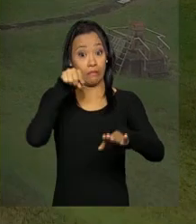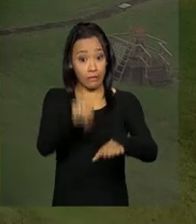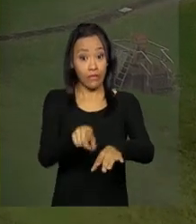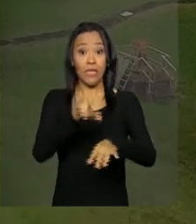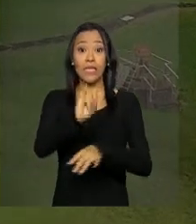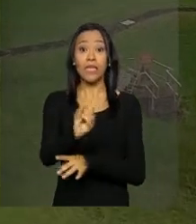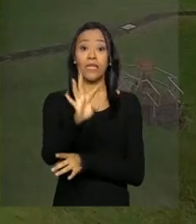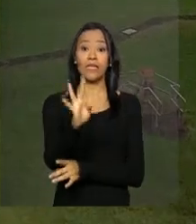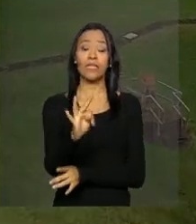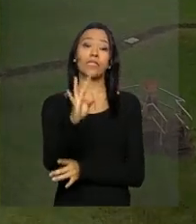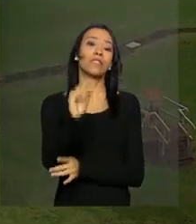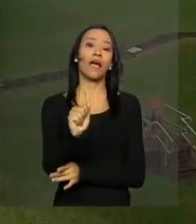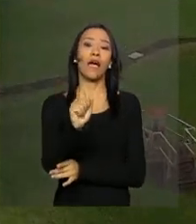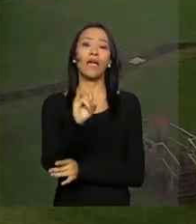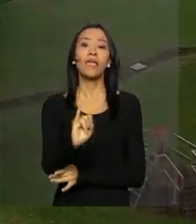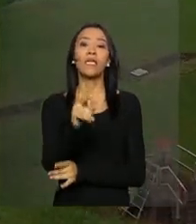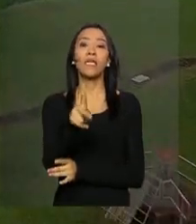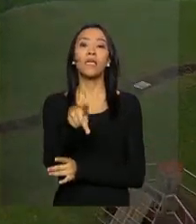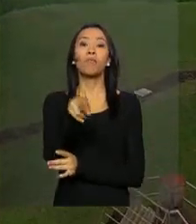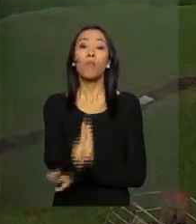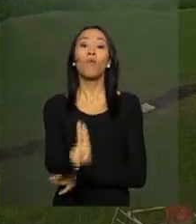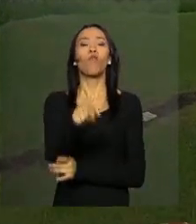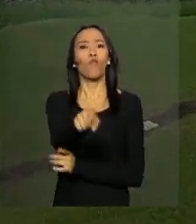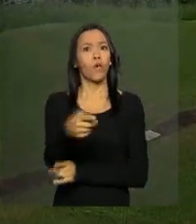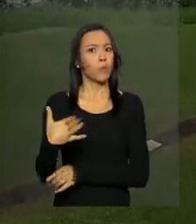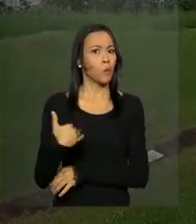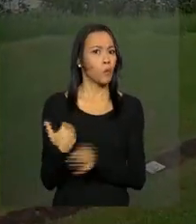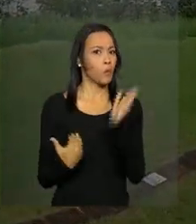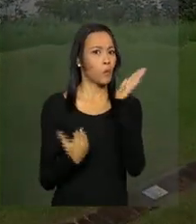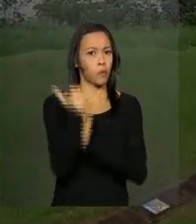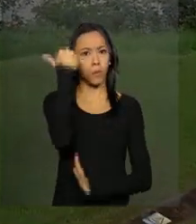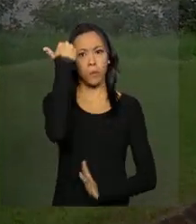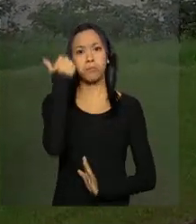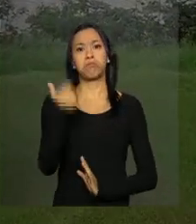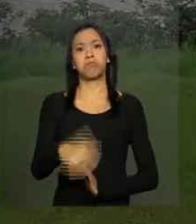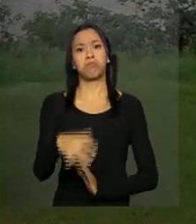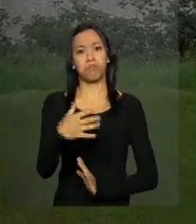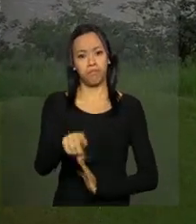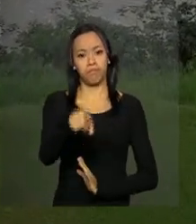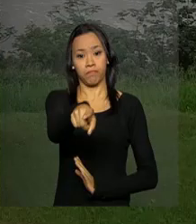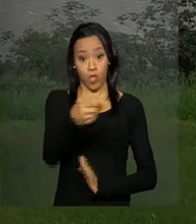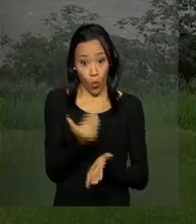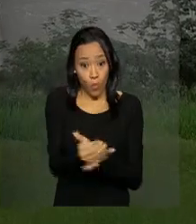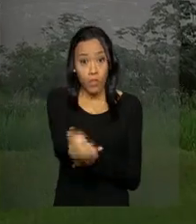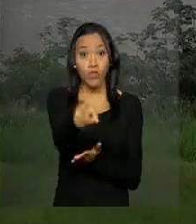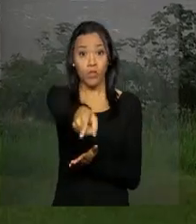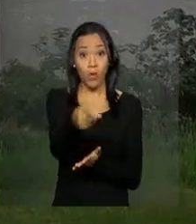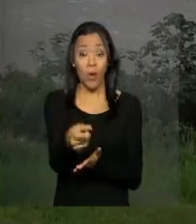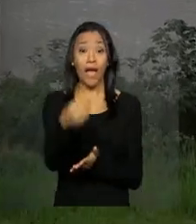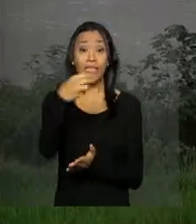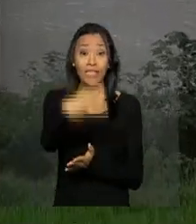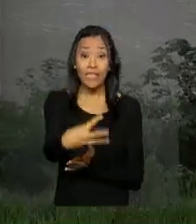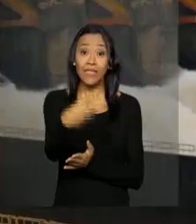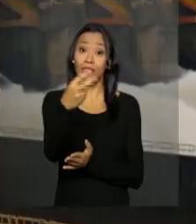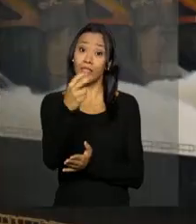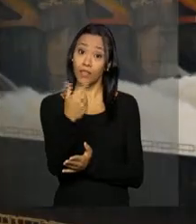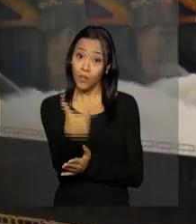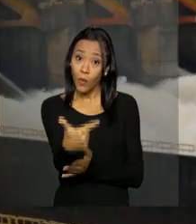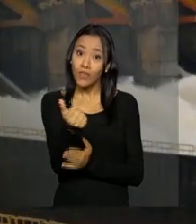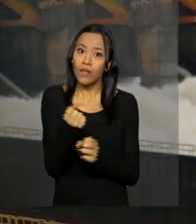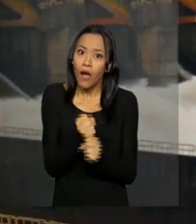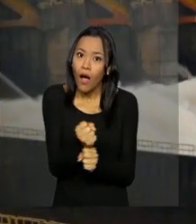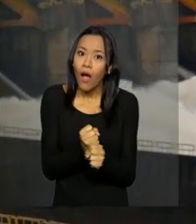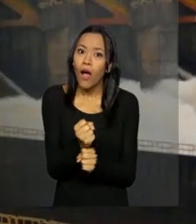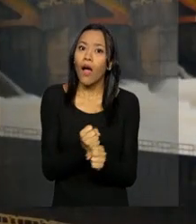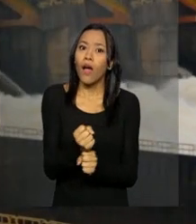Itaipu Nacional foi a maior para o mês desde que a hidroelétrica Começou a funcionar há 32 anos foram